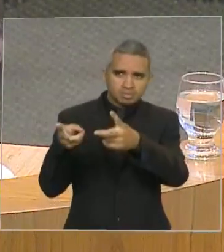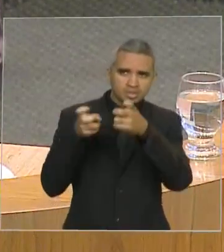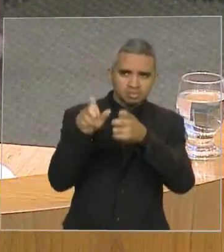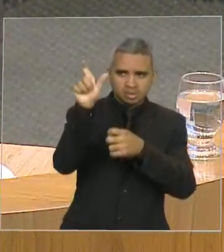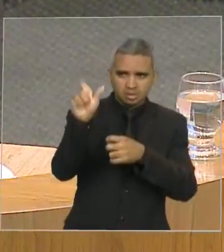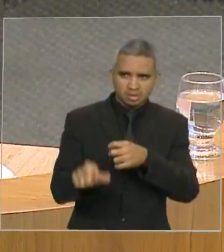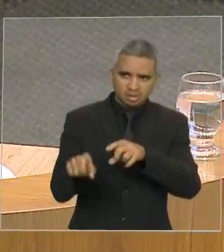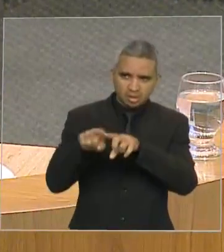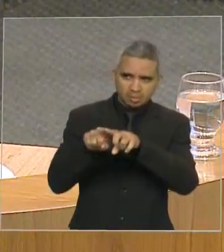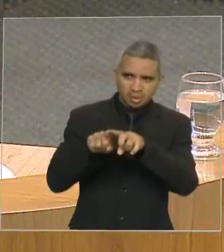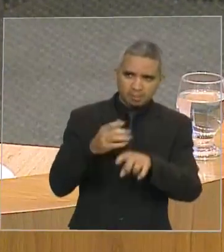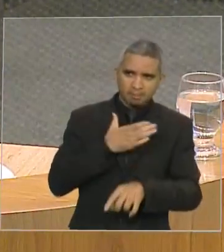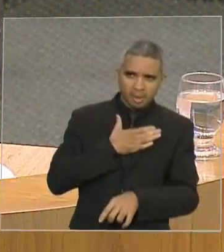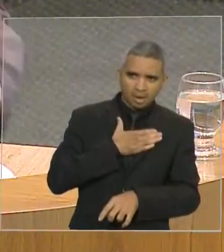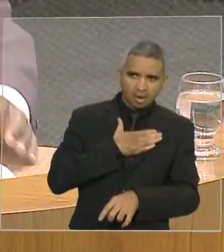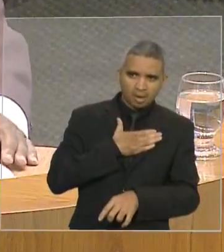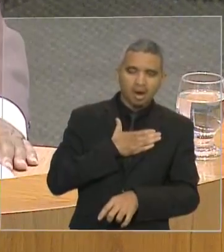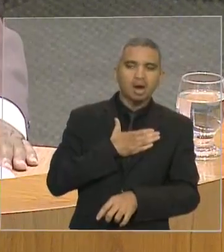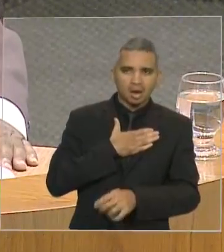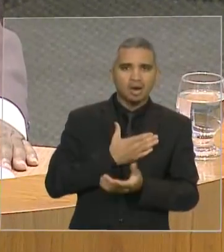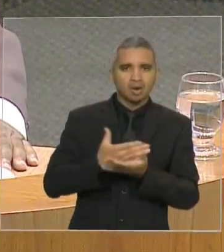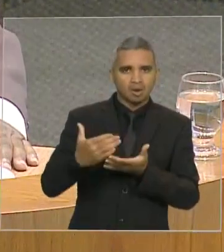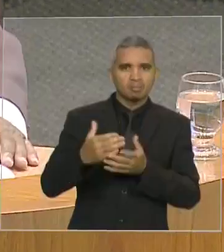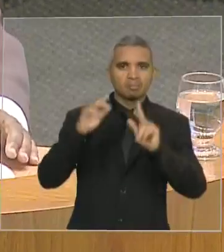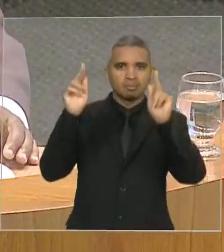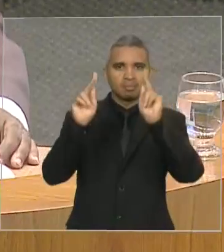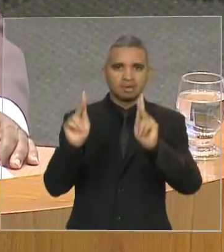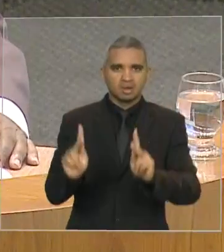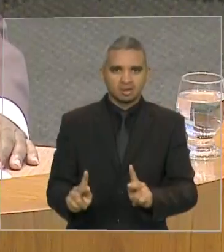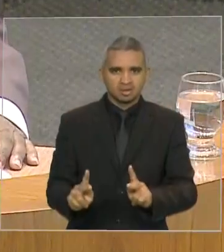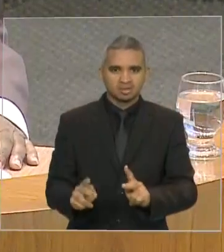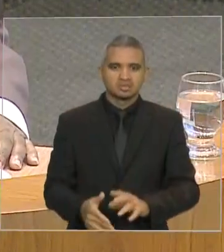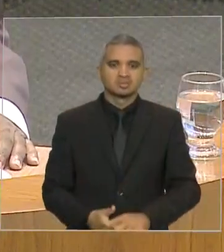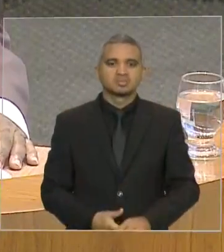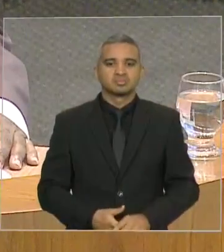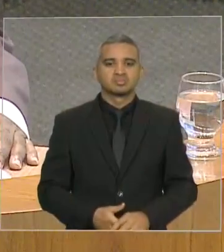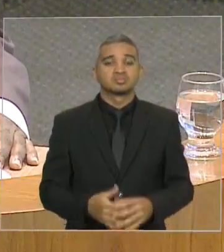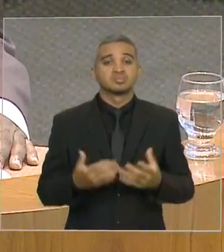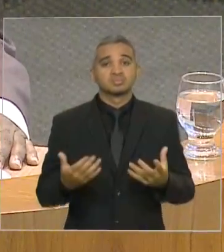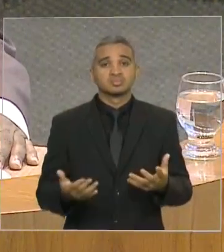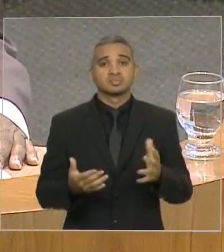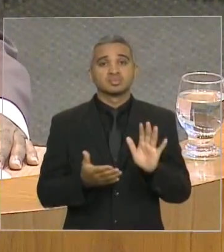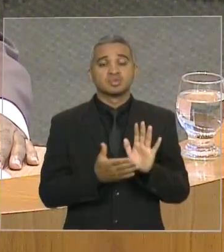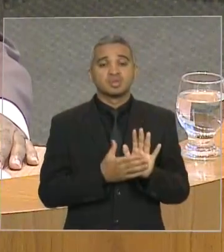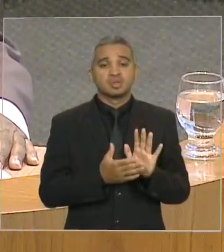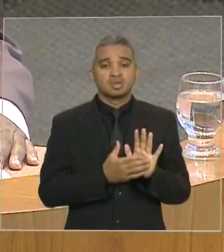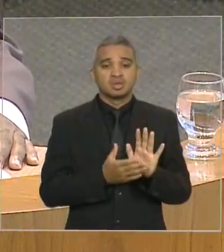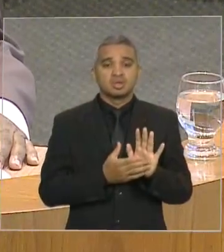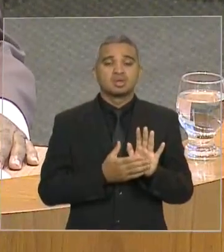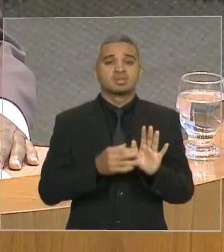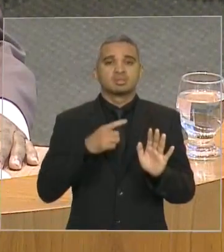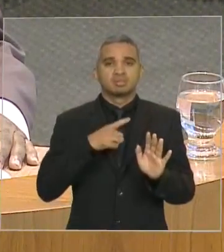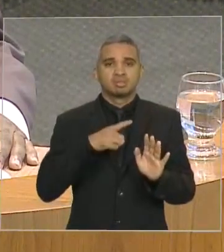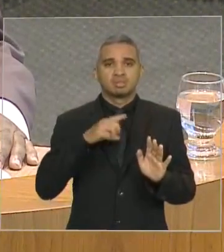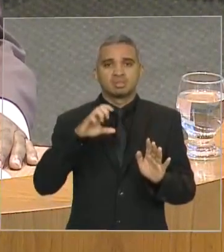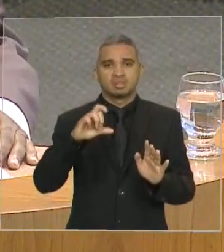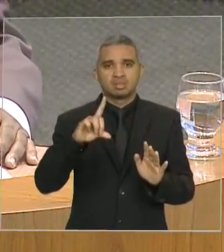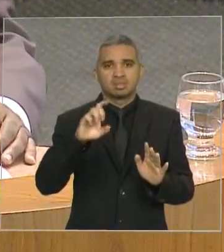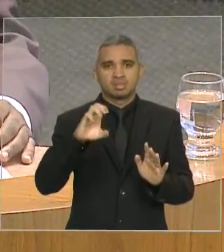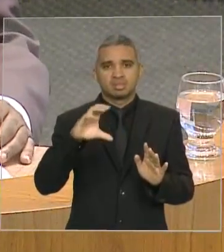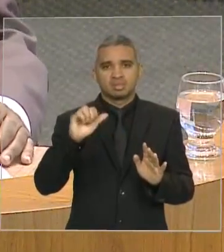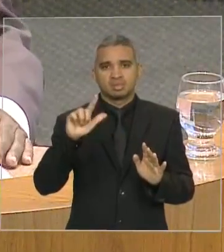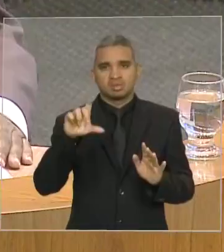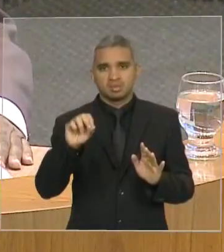Francisco de Assis, que nós trazemos para essa campanha, nos faz um convite individual. Eu